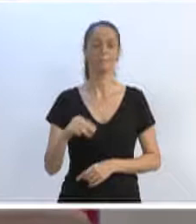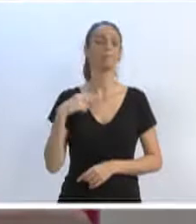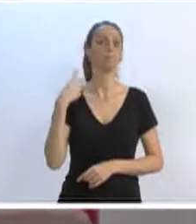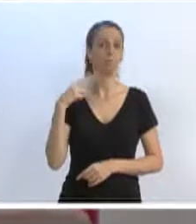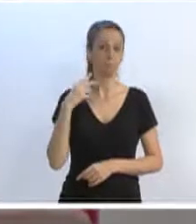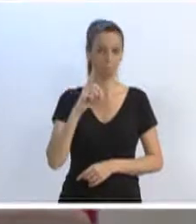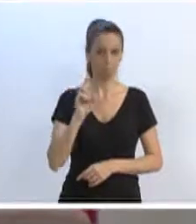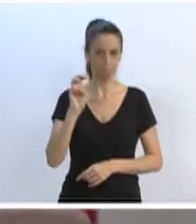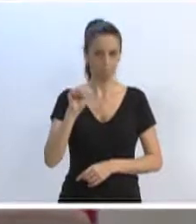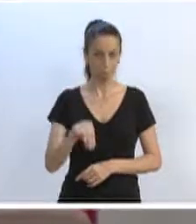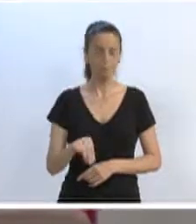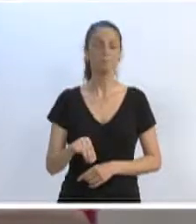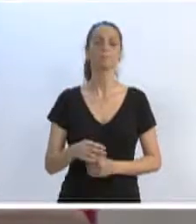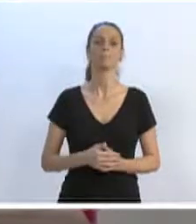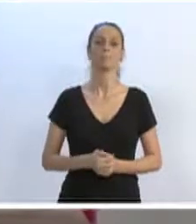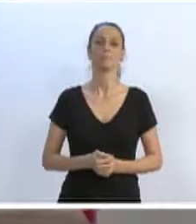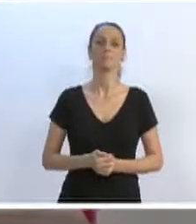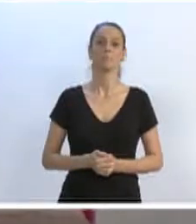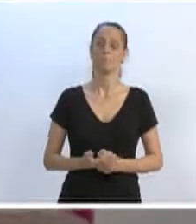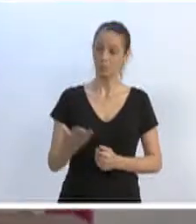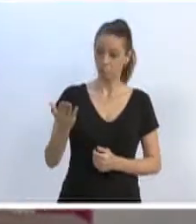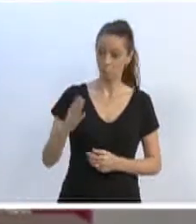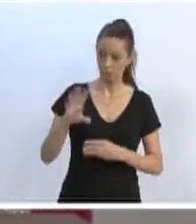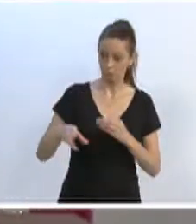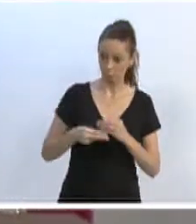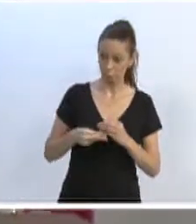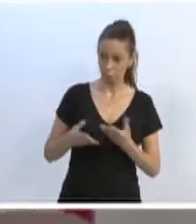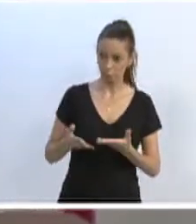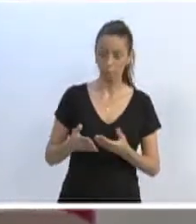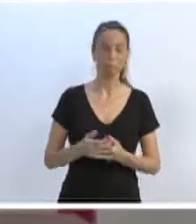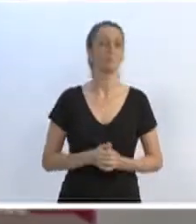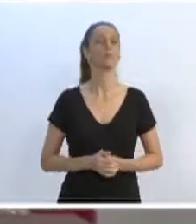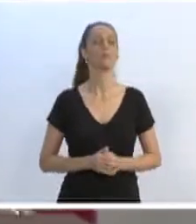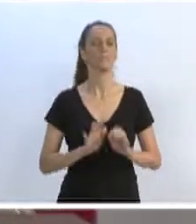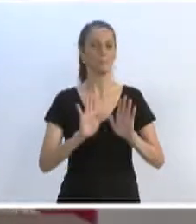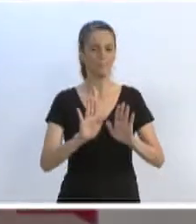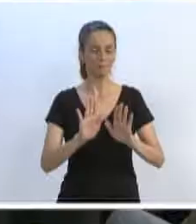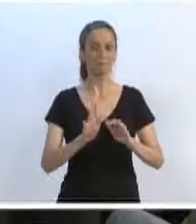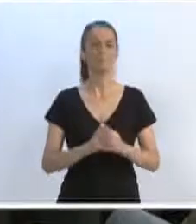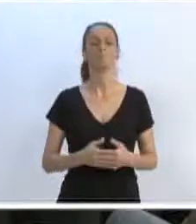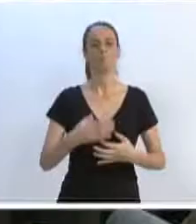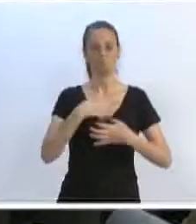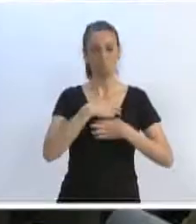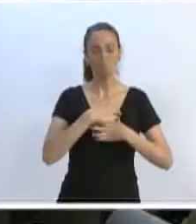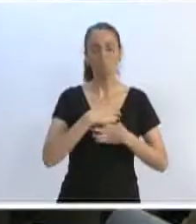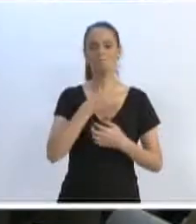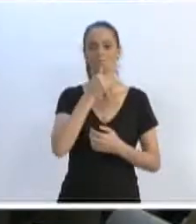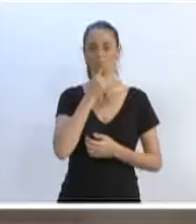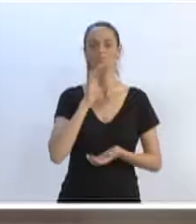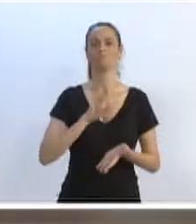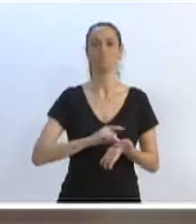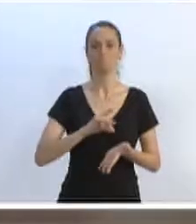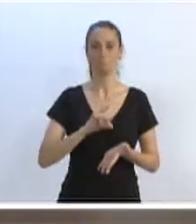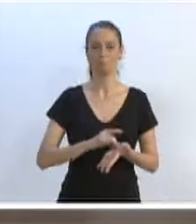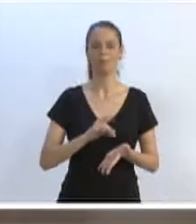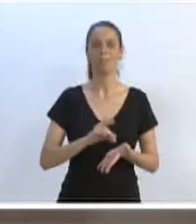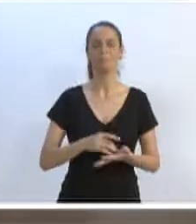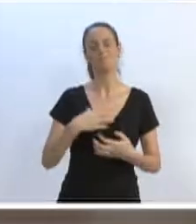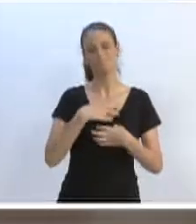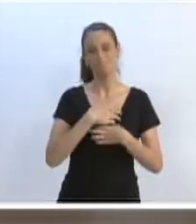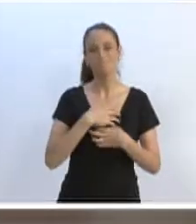certo? O senhor deseja... Consegue uma parte? Só para lamentar profundamente e deixar aqui os